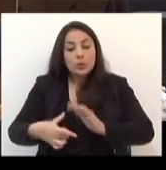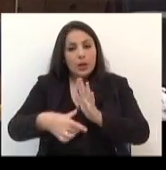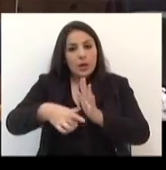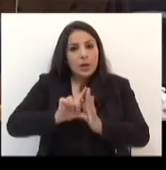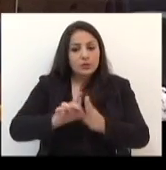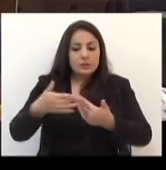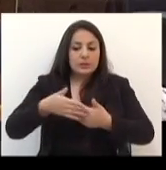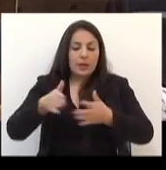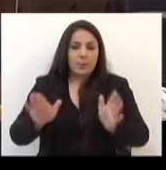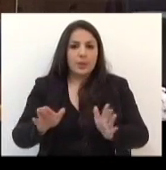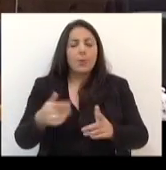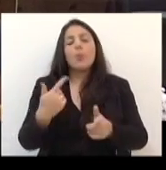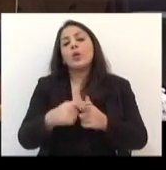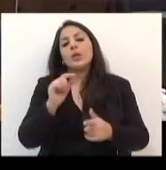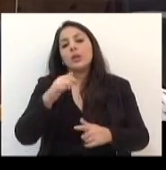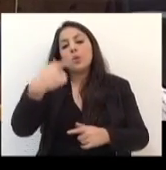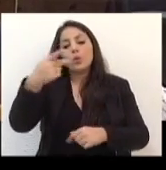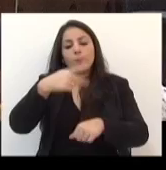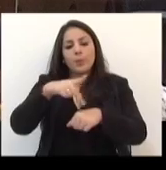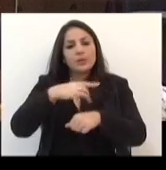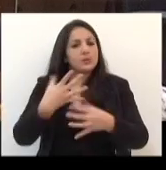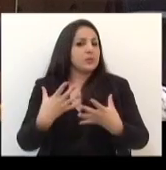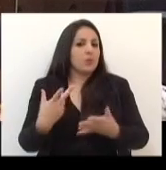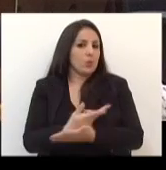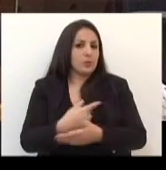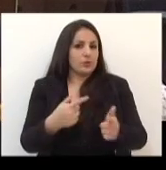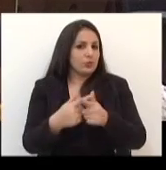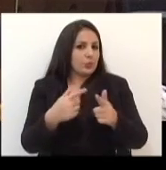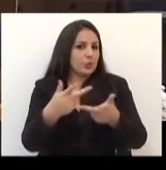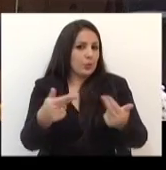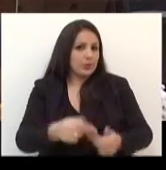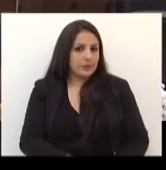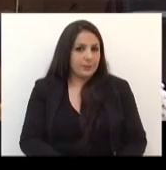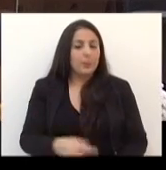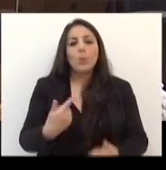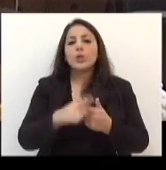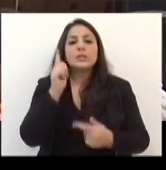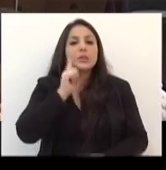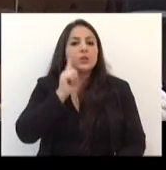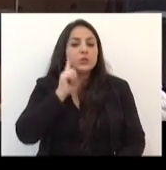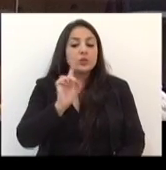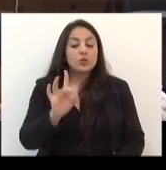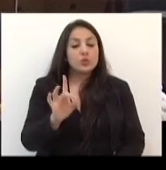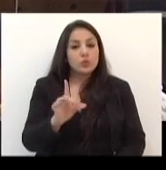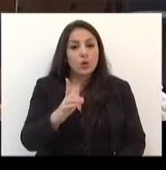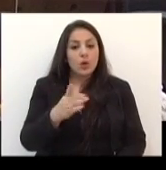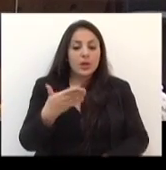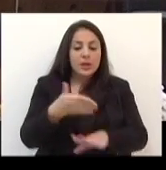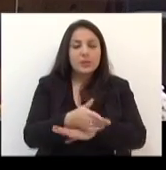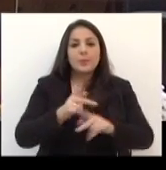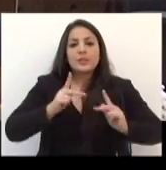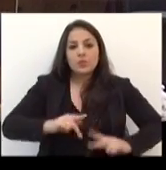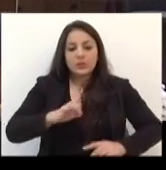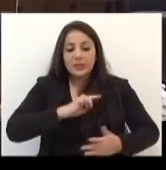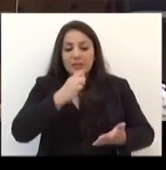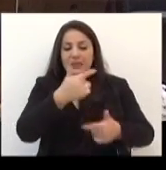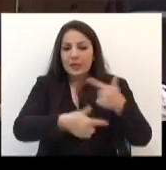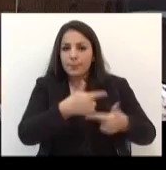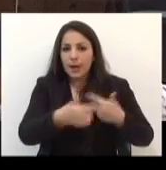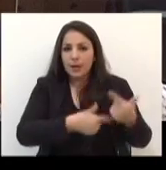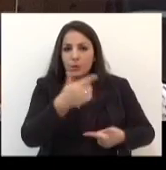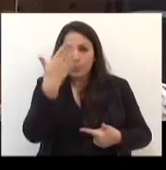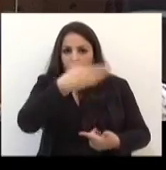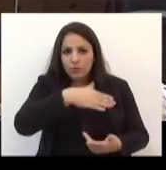fronteira. Por que nos outros países não acontece isso? Por que nos Estados Unidos só entra quem tem emprego comprovado,